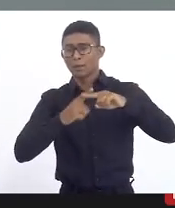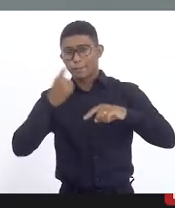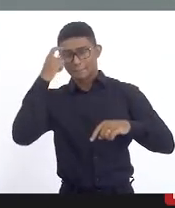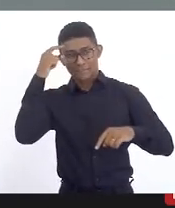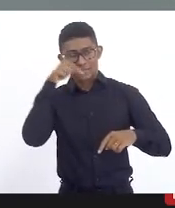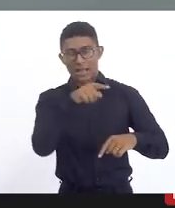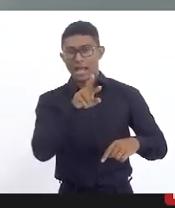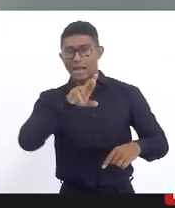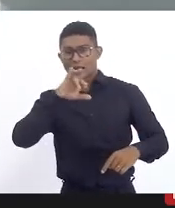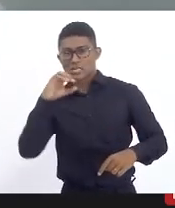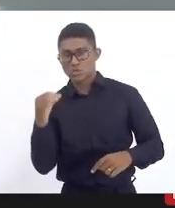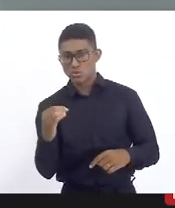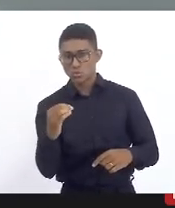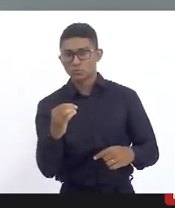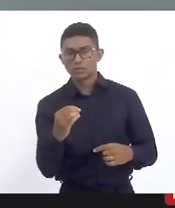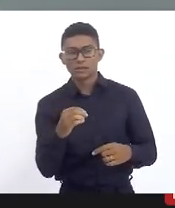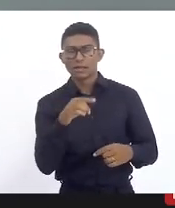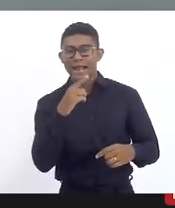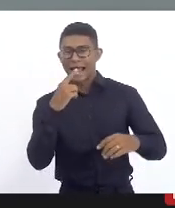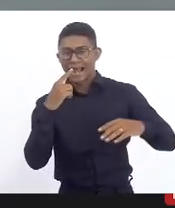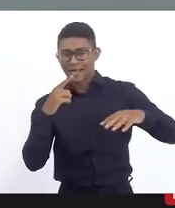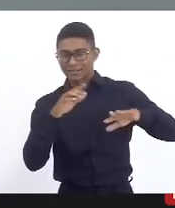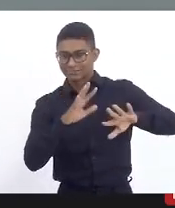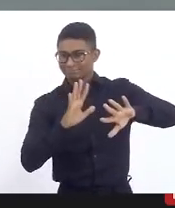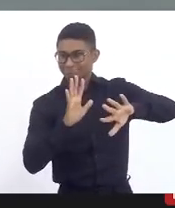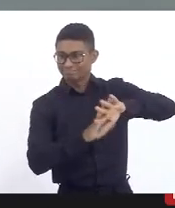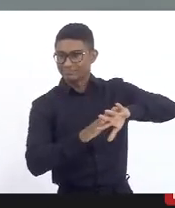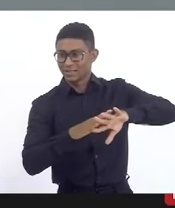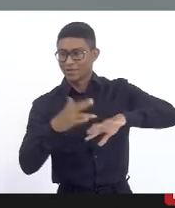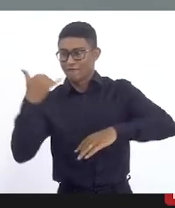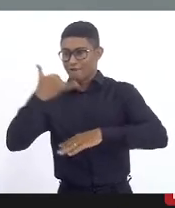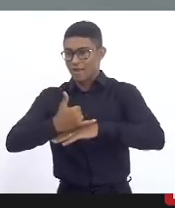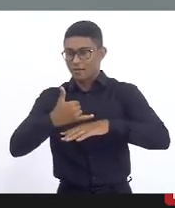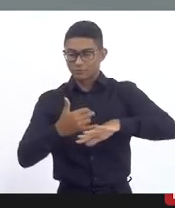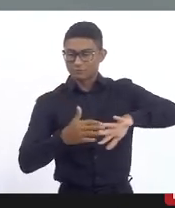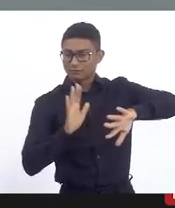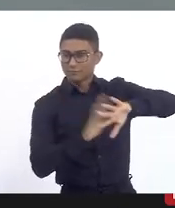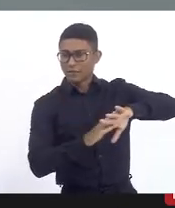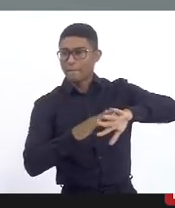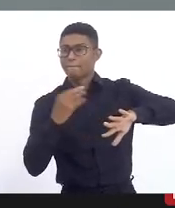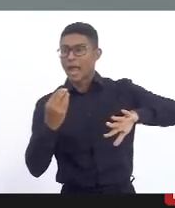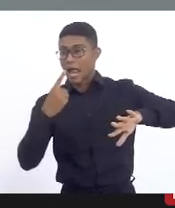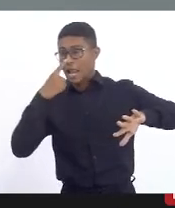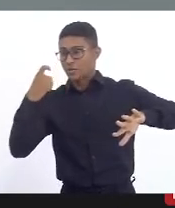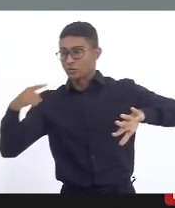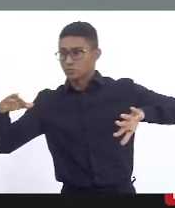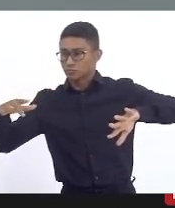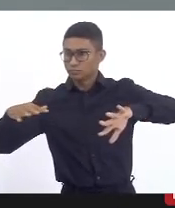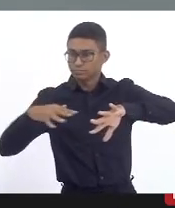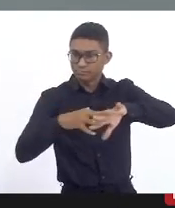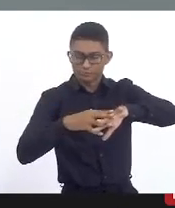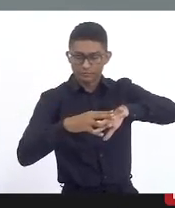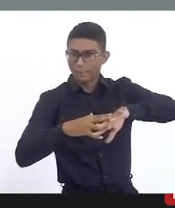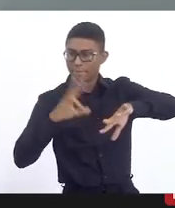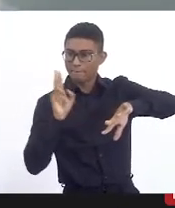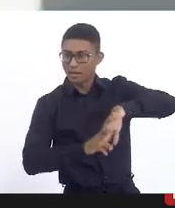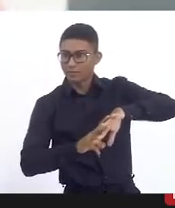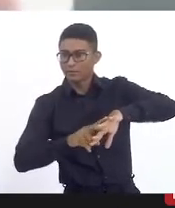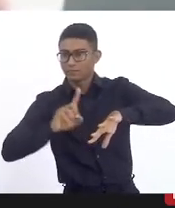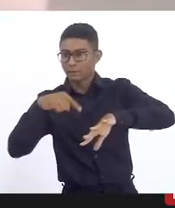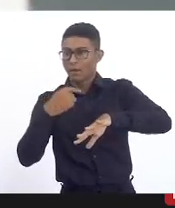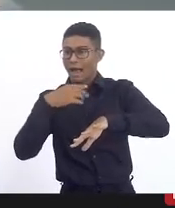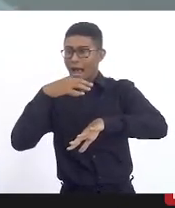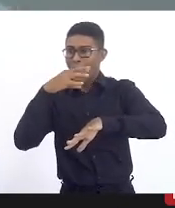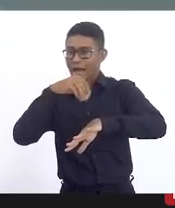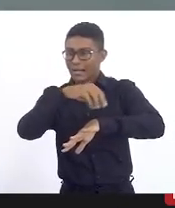reter lixo. Depois da grade, você vai botar uma caixa de areia dentro do rio, pelo que eu entendi da proposta. Depois